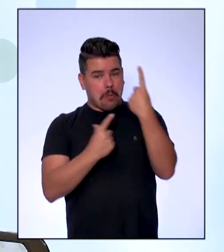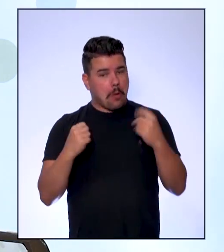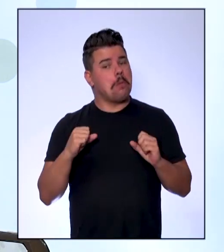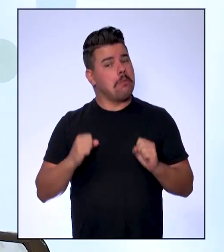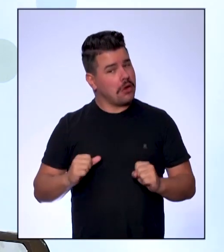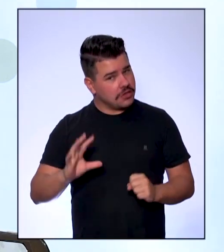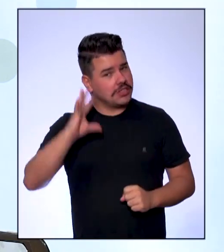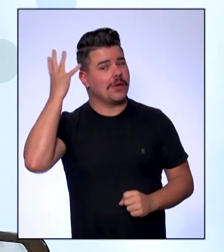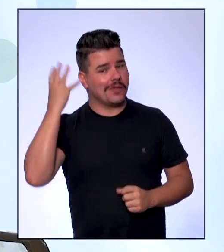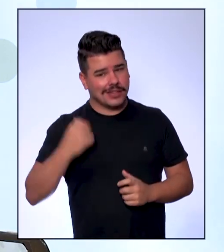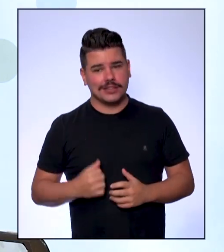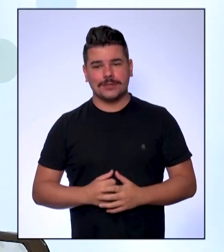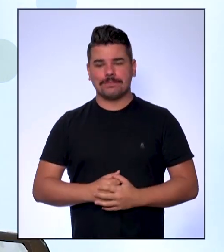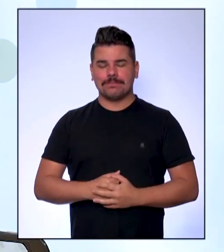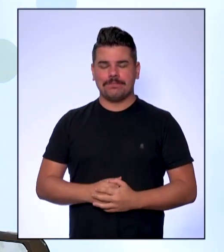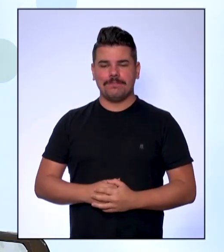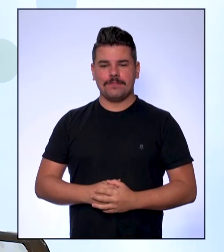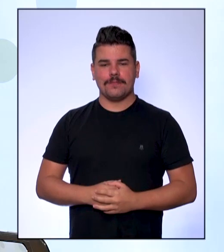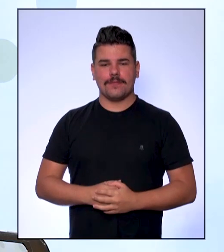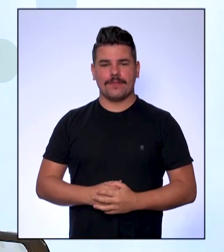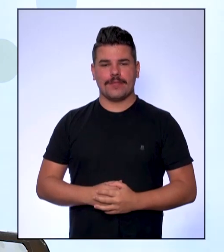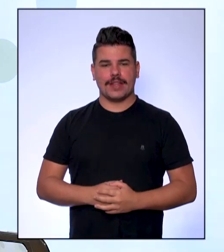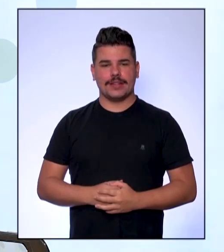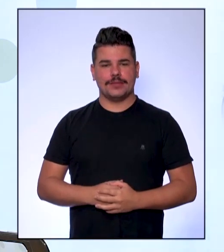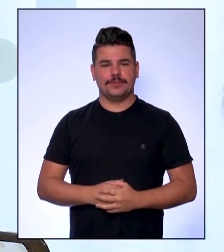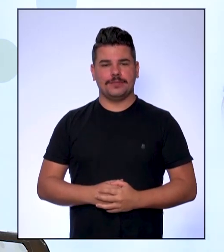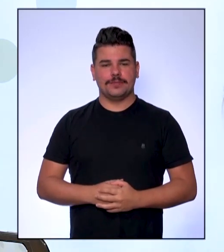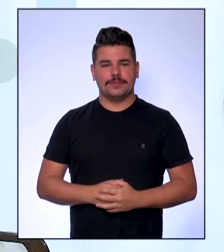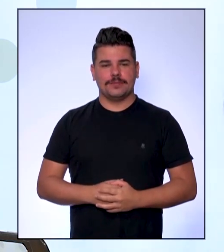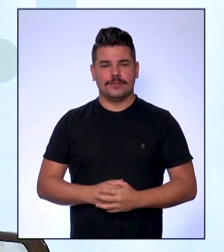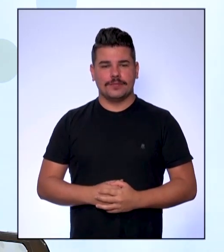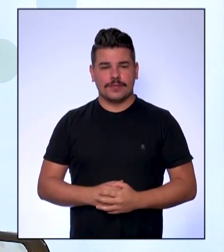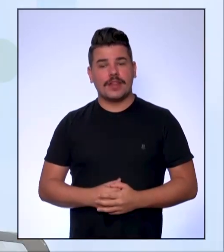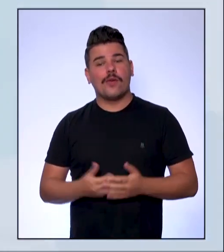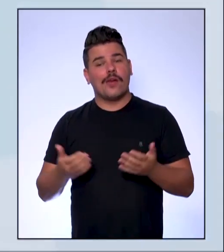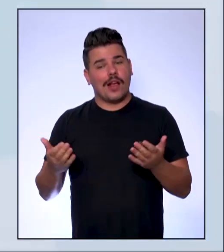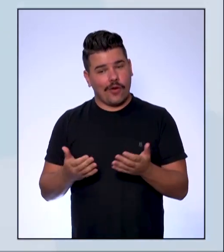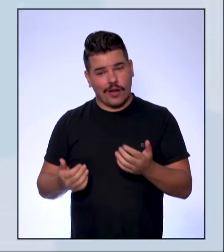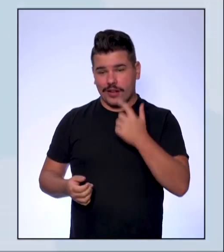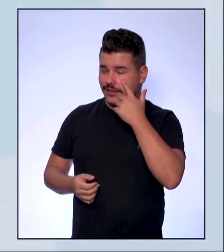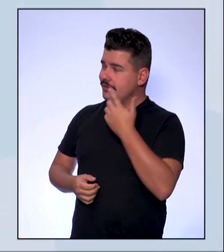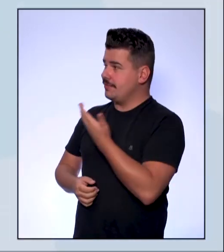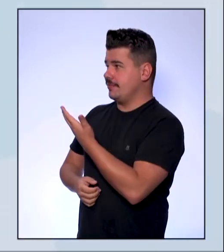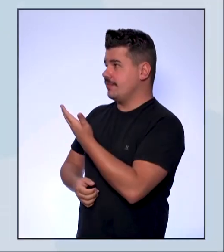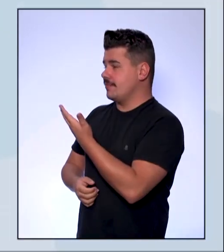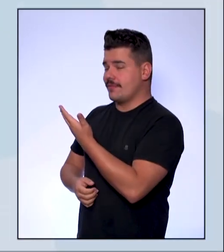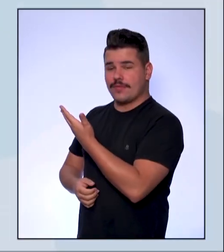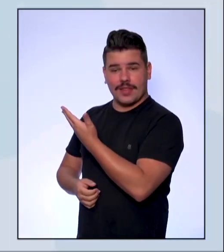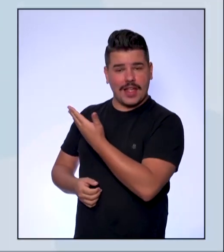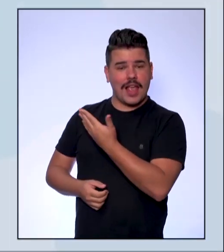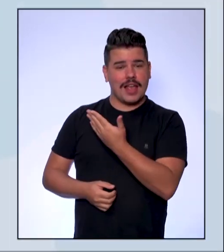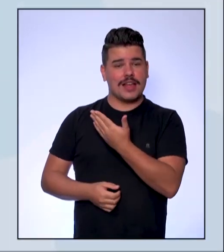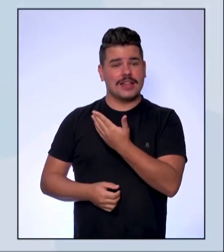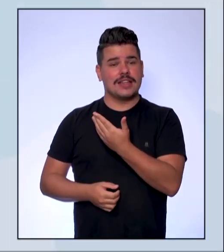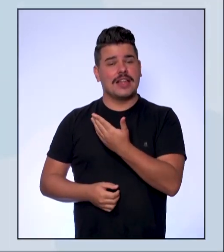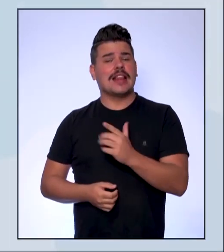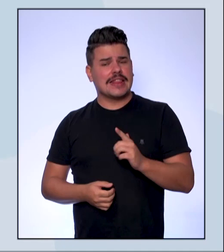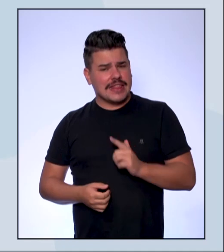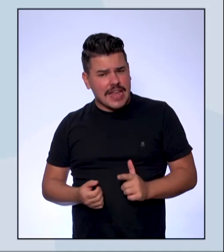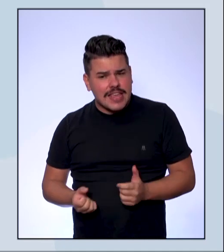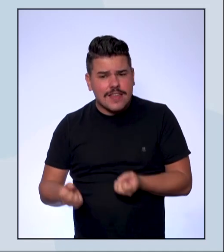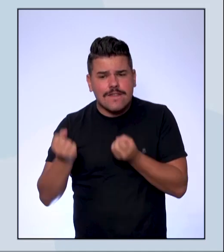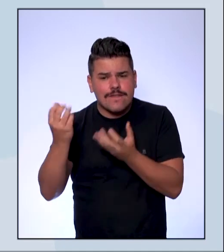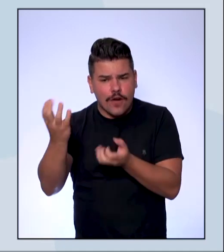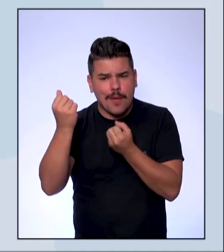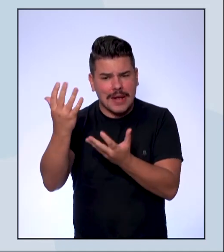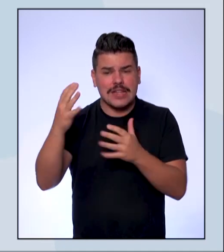tipo, tá? Então, a gente tem aqui, apresentando para vocês, nessa imagem, notícias que têm a